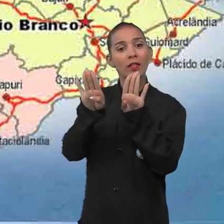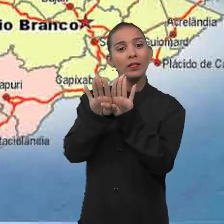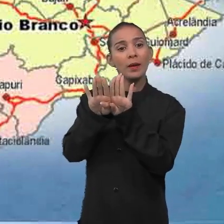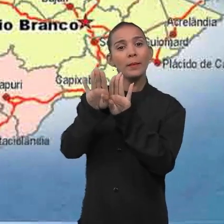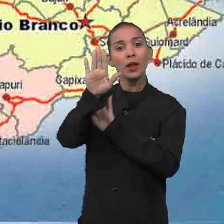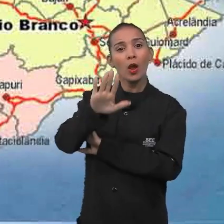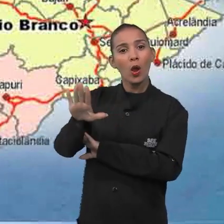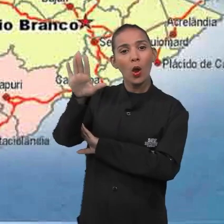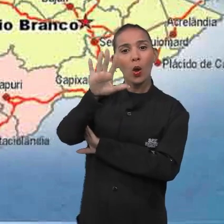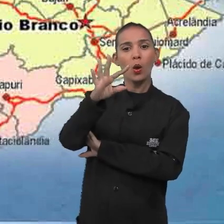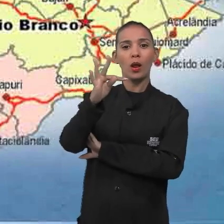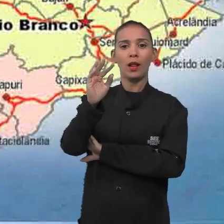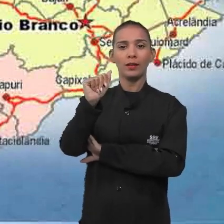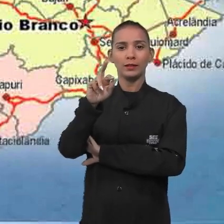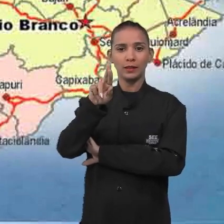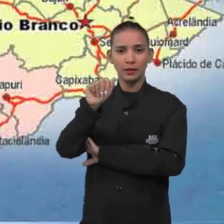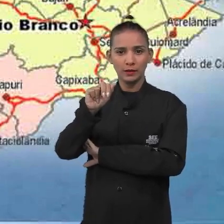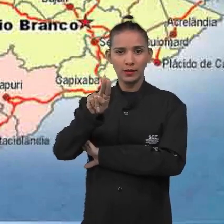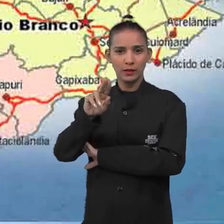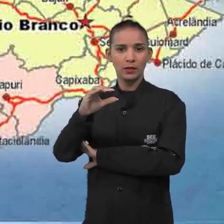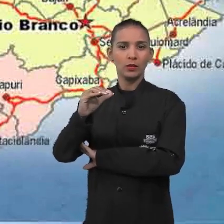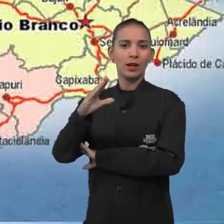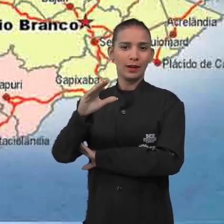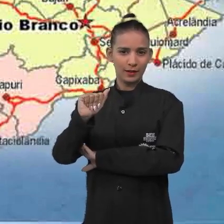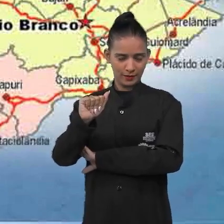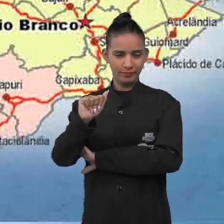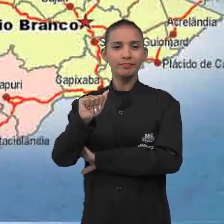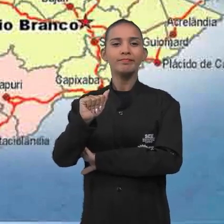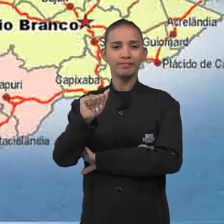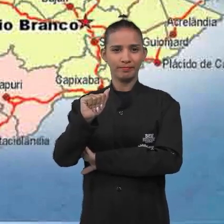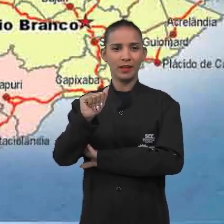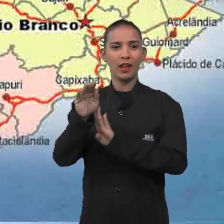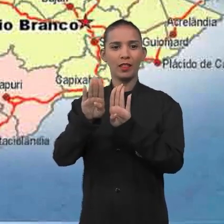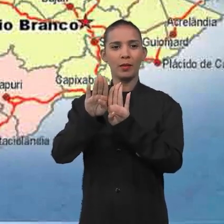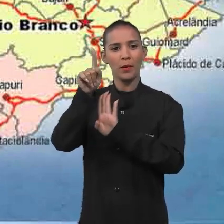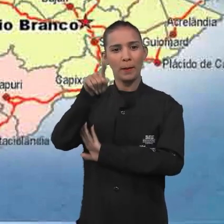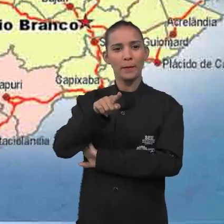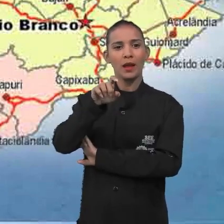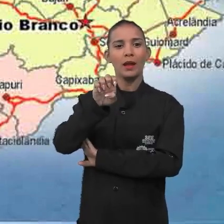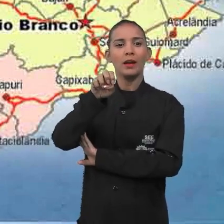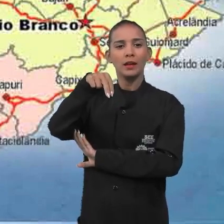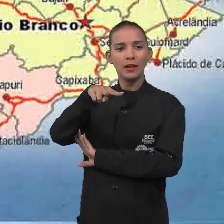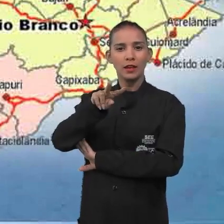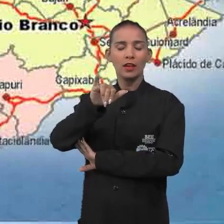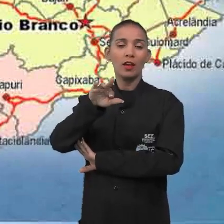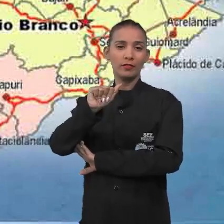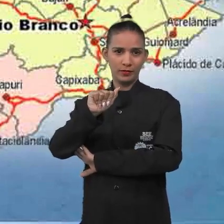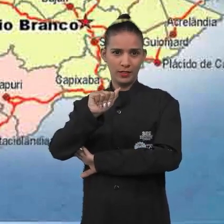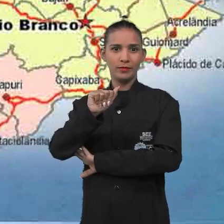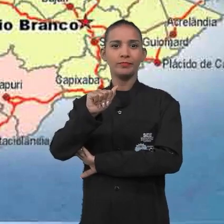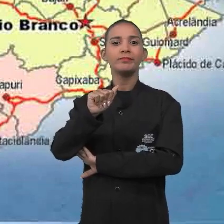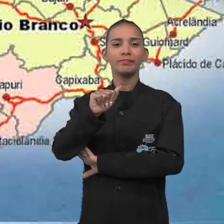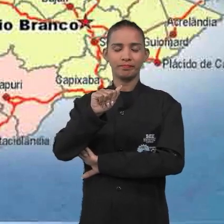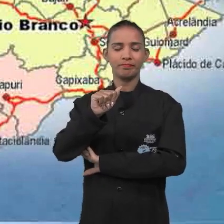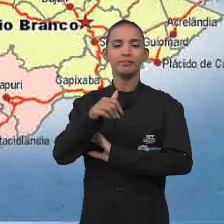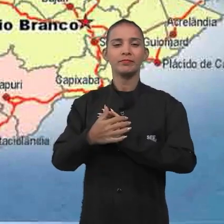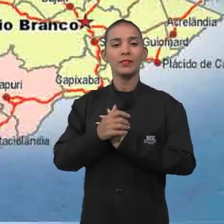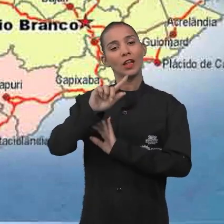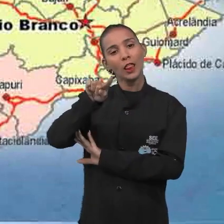regional Tarauacá-Envira. Olha só a dimensão geográfica dessa regional. Depois nós temos